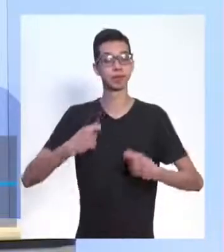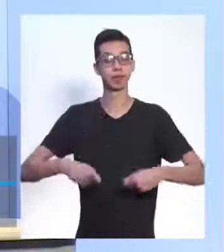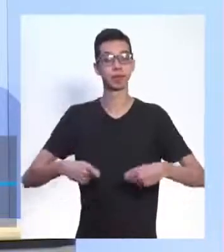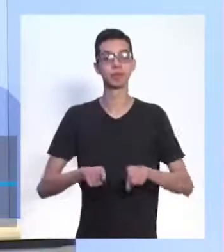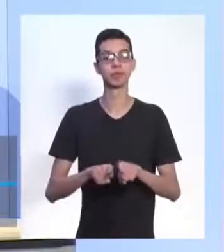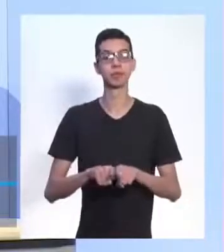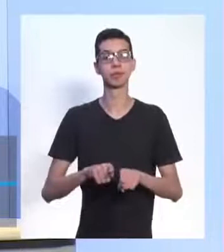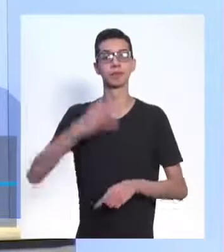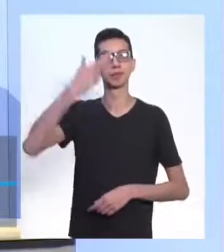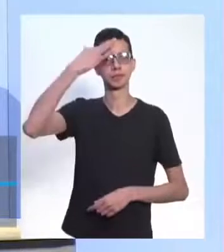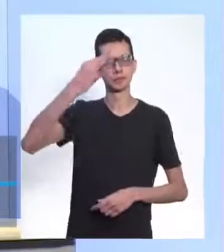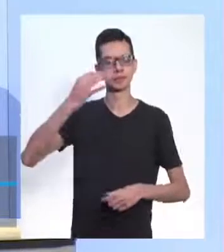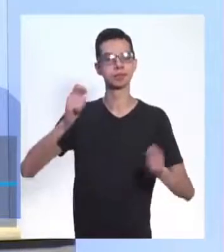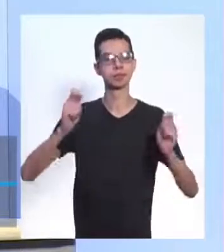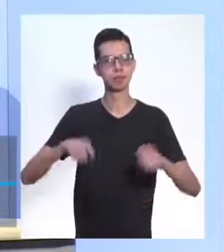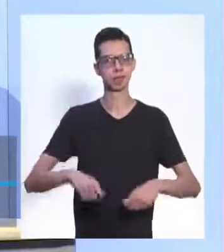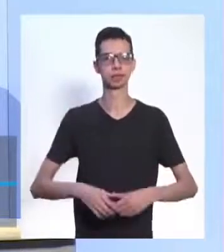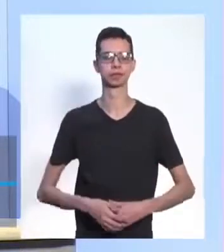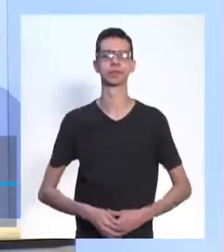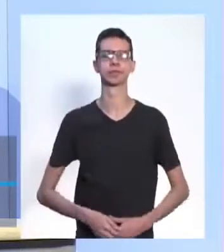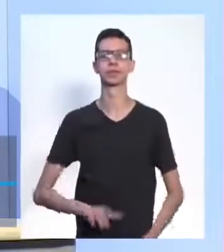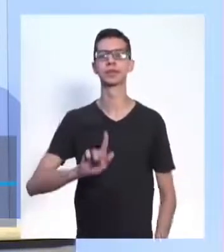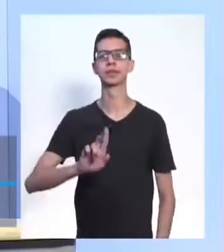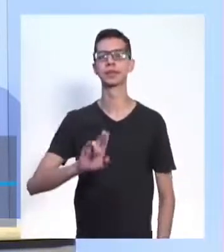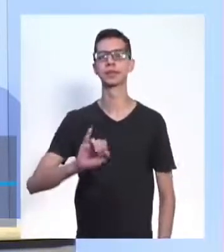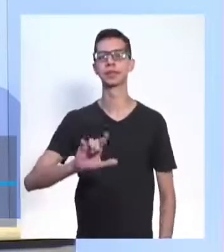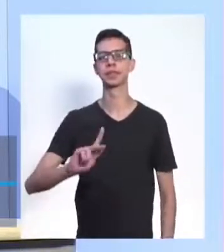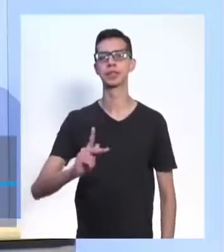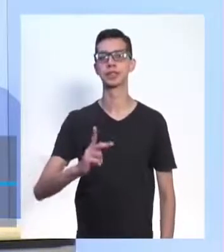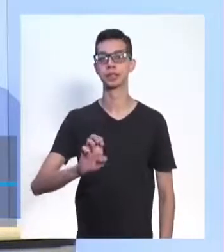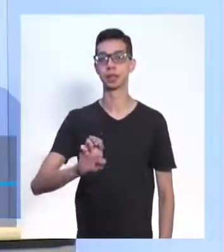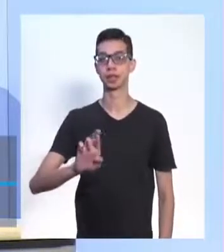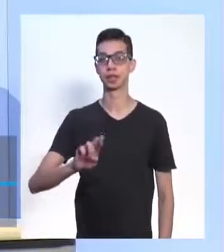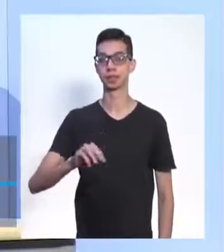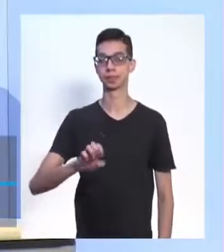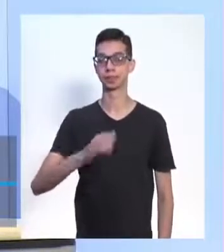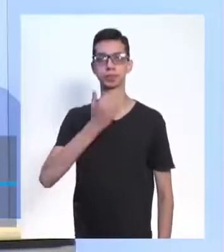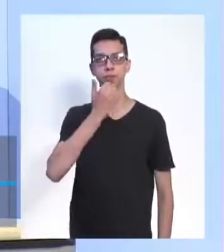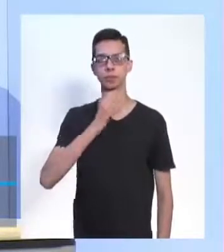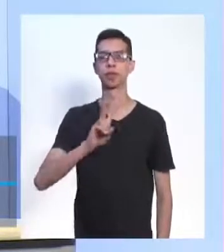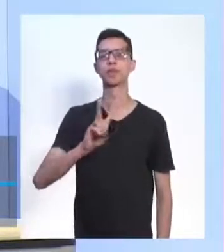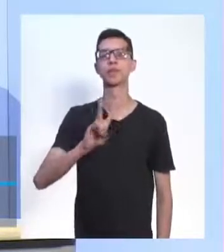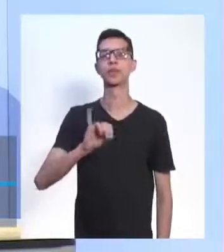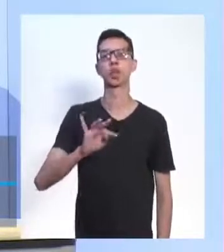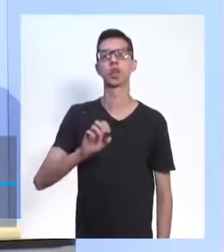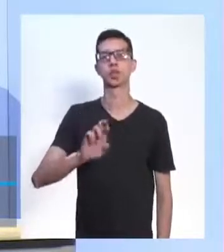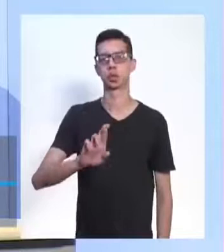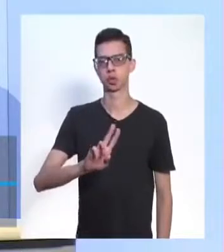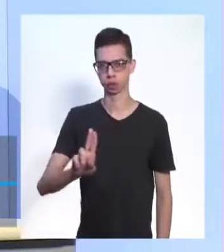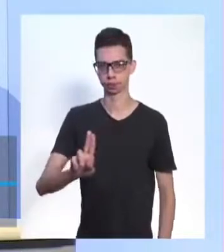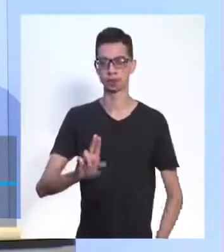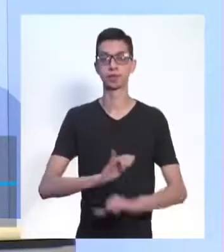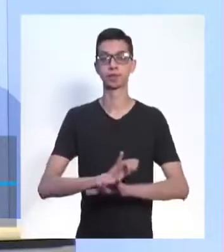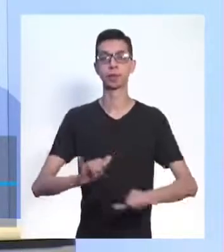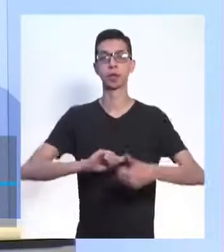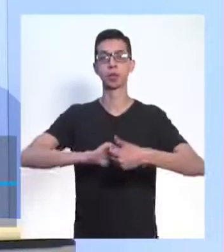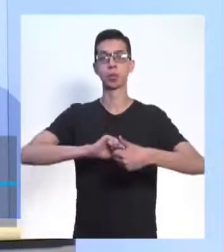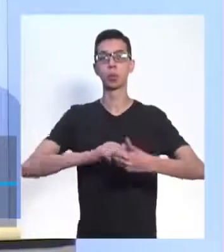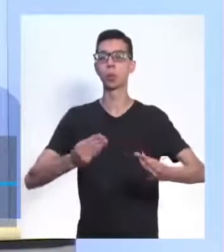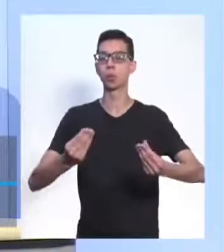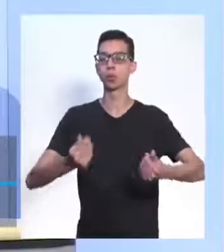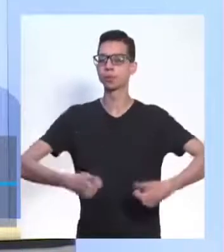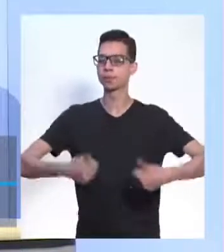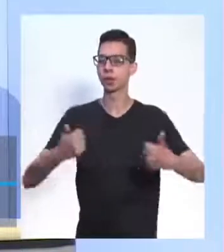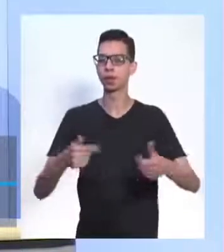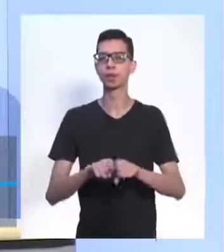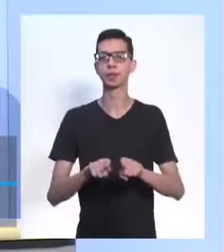para entender. O Guilherme citou, o Vitor citou melhor qualidade. A Luana, para a